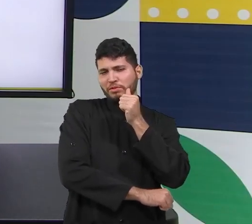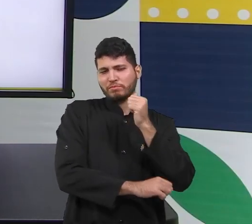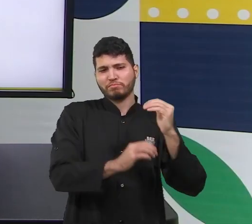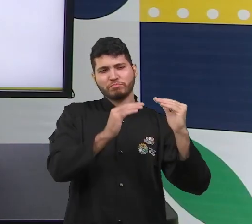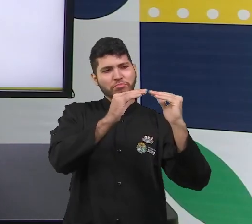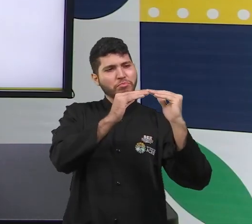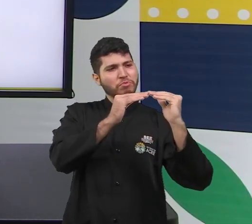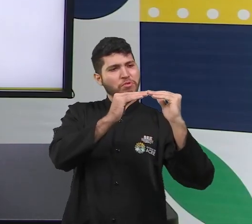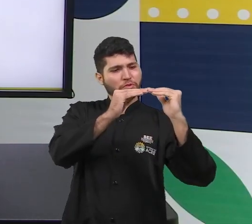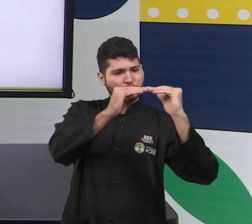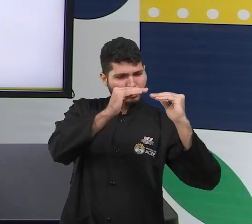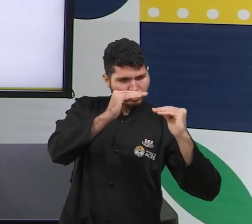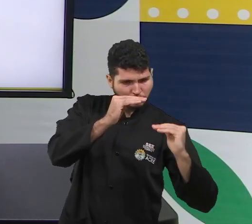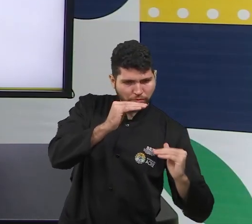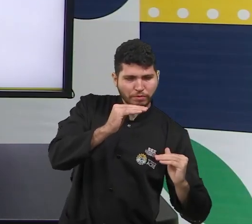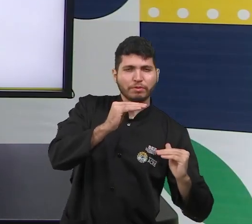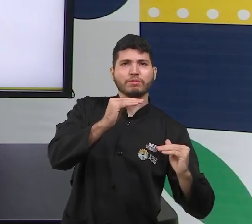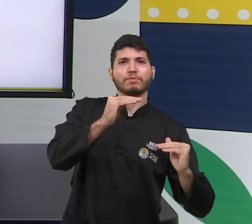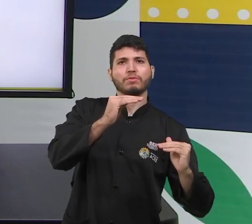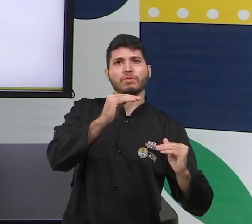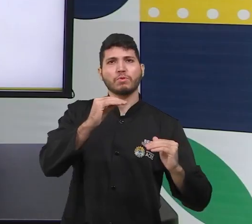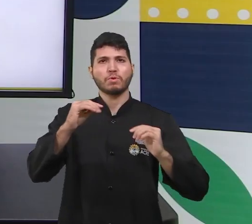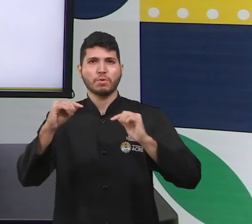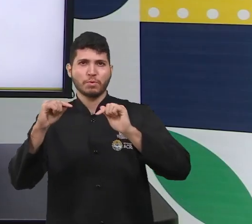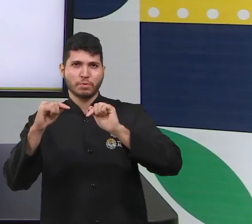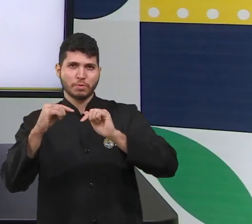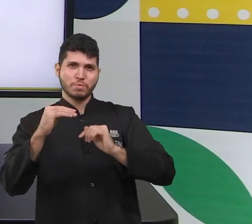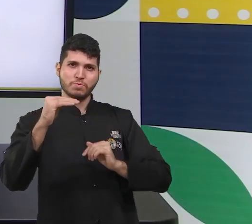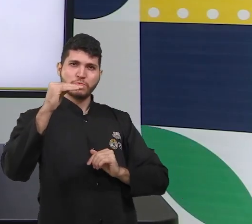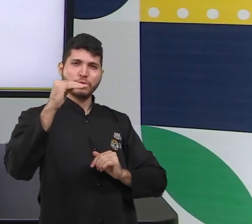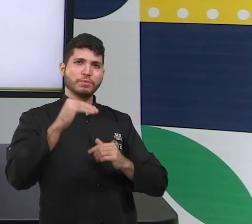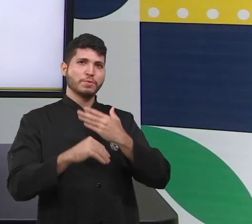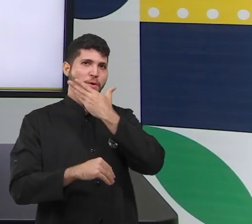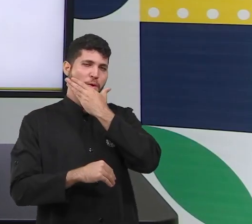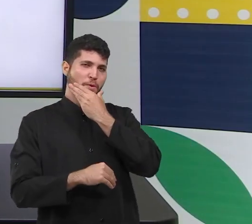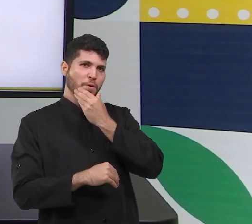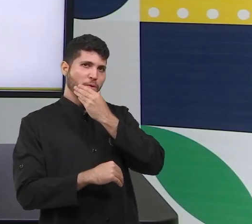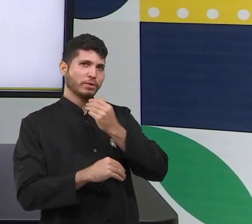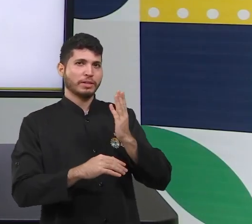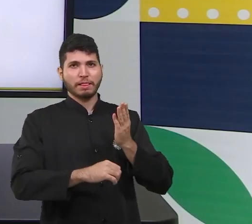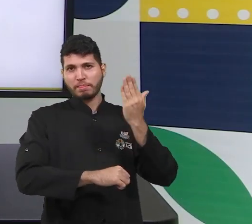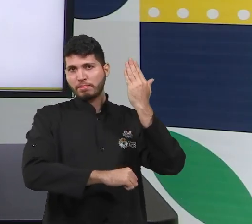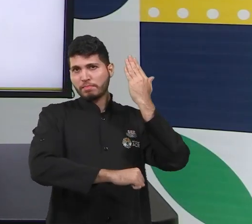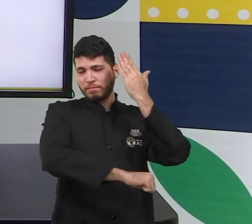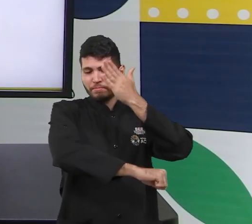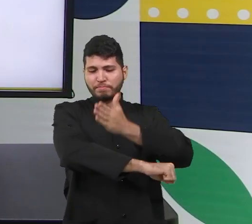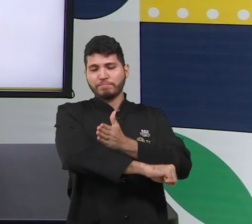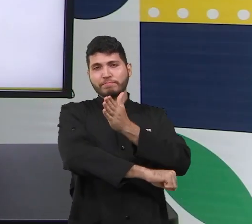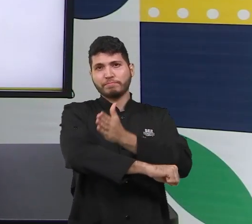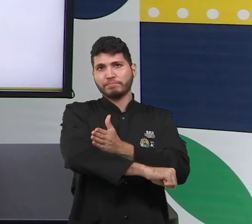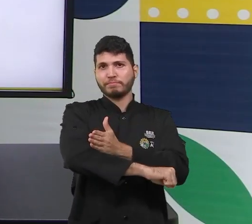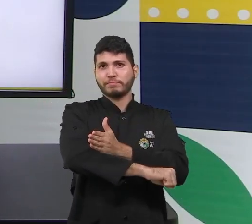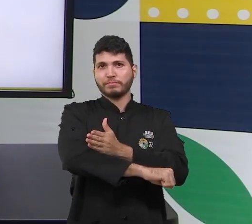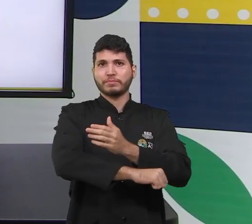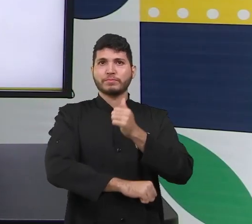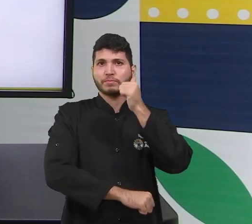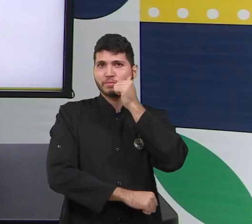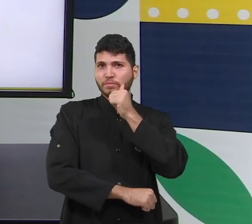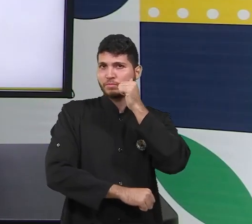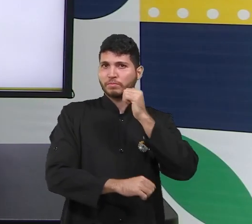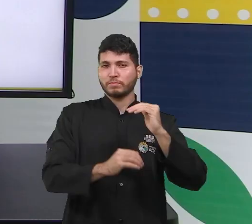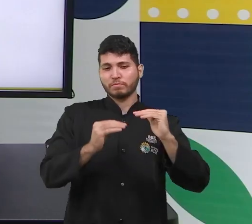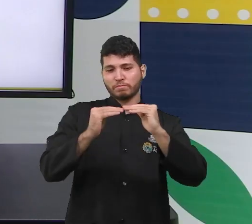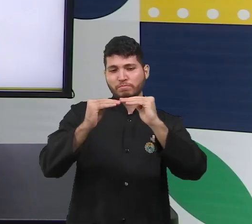homem, tanto por força física como por condição mental. Na Idade Média, a mulher era tratada como um ser inferior